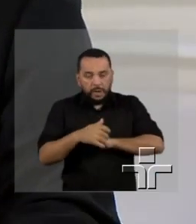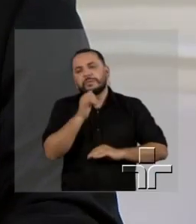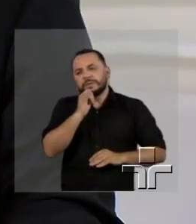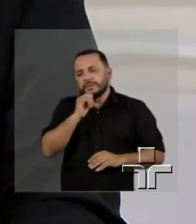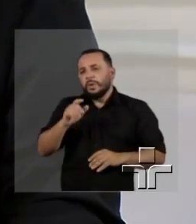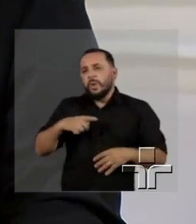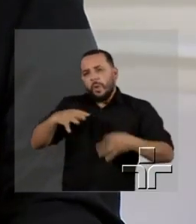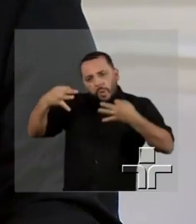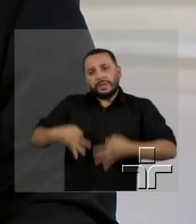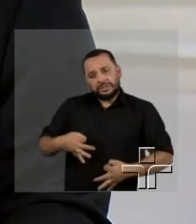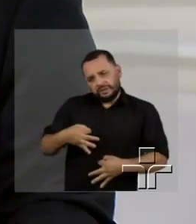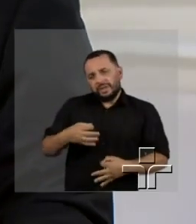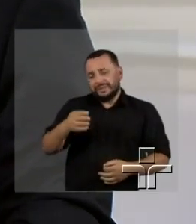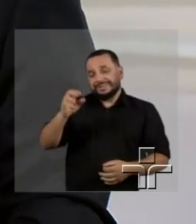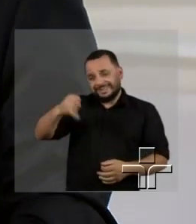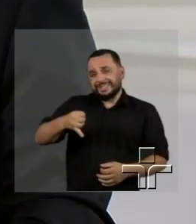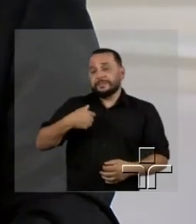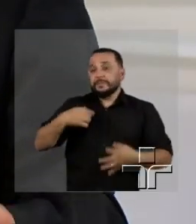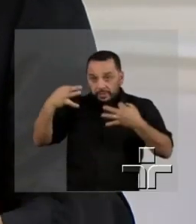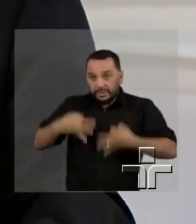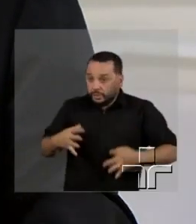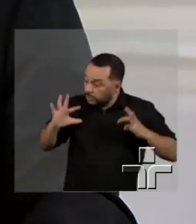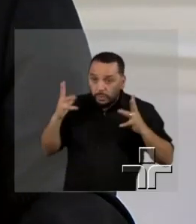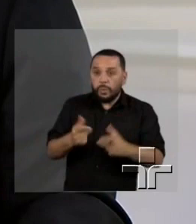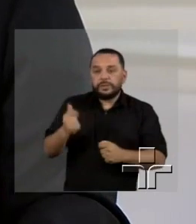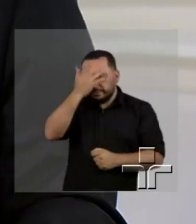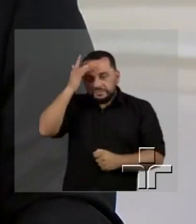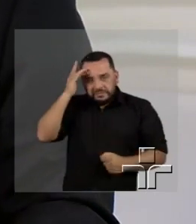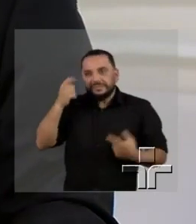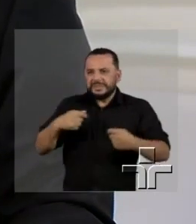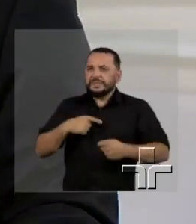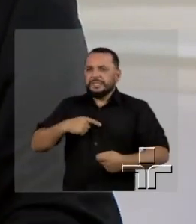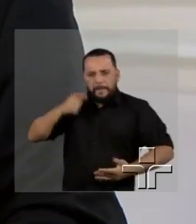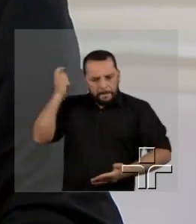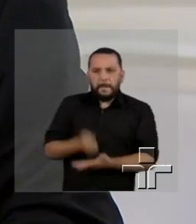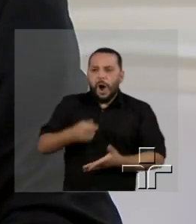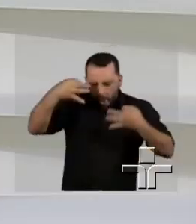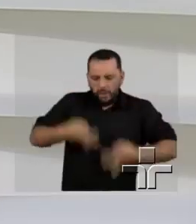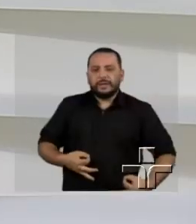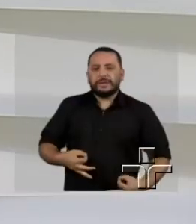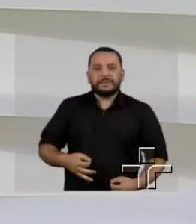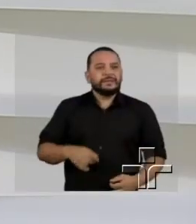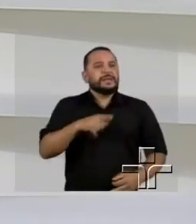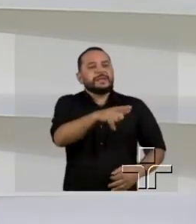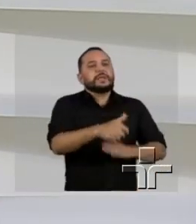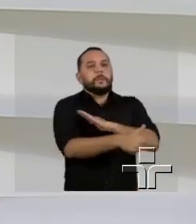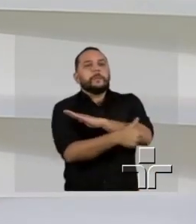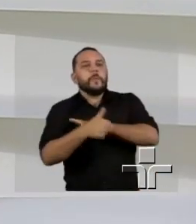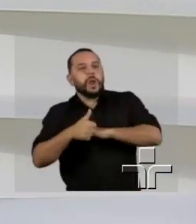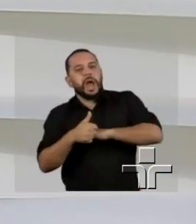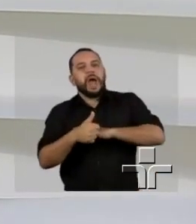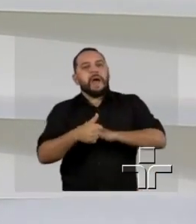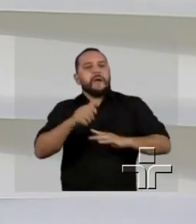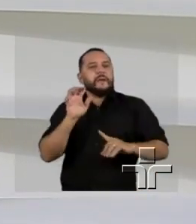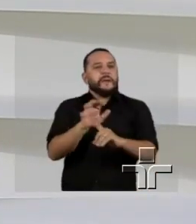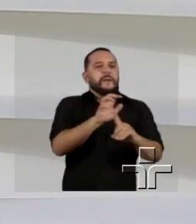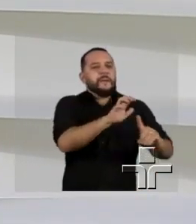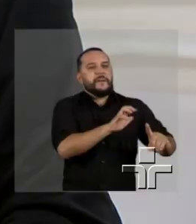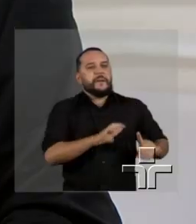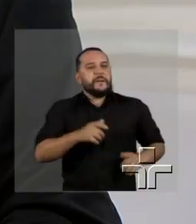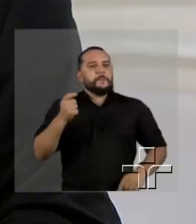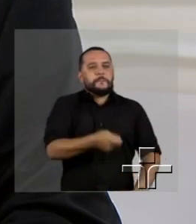país que você aspira o que todo mundo aspira no mundo inteiro. Eu andei muito pelo interior da África, regiões